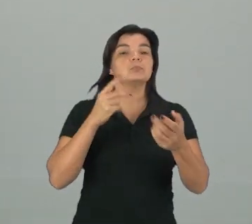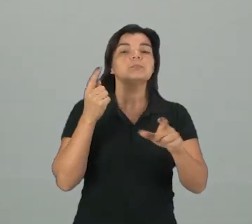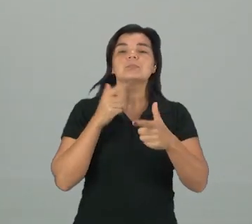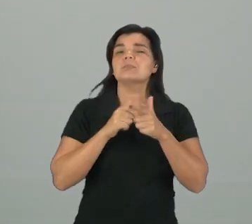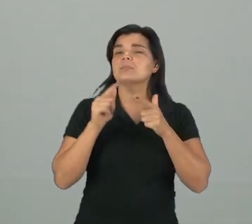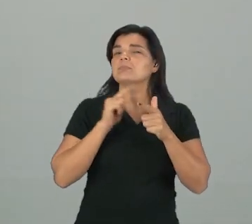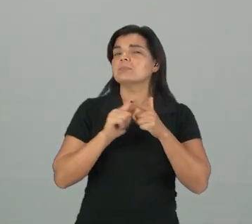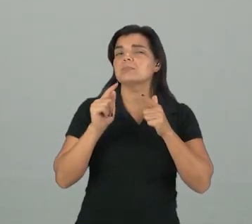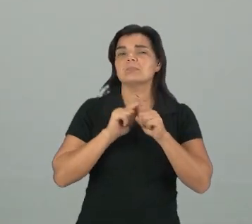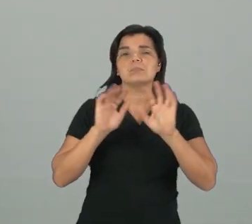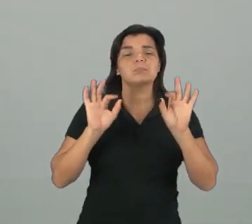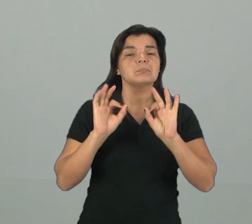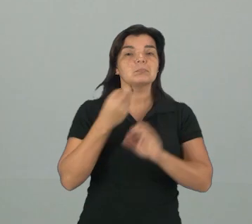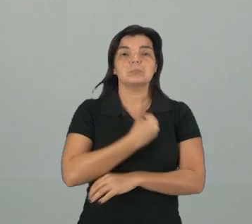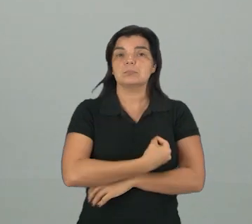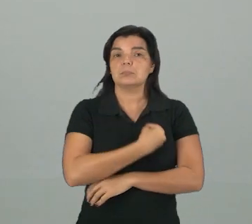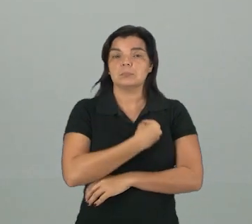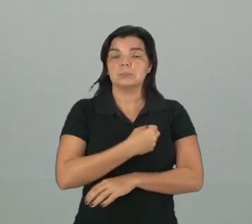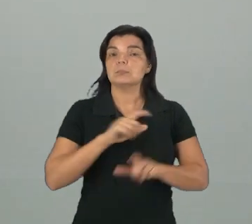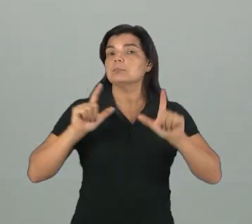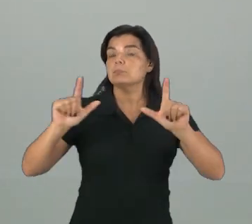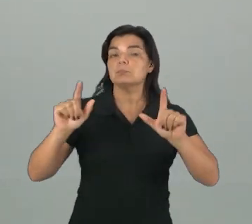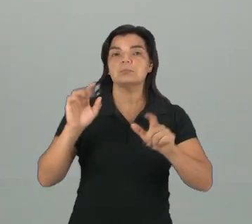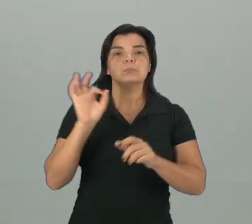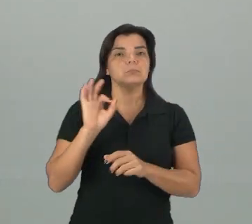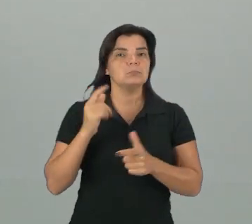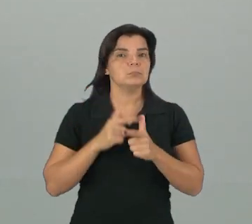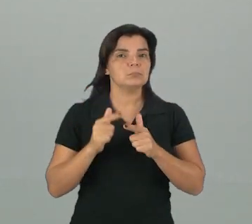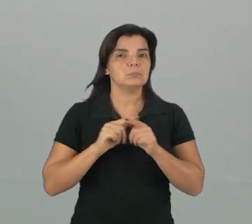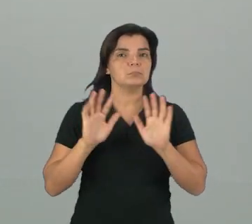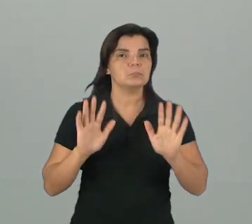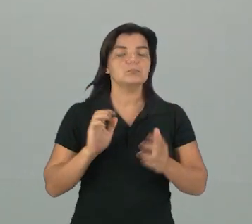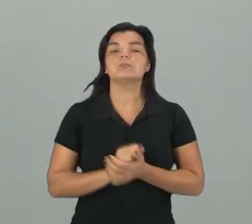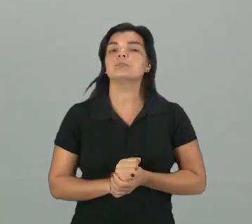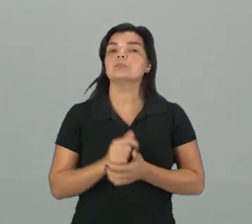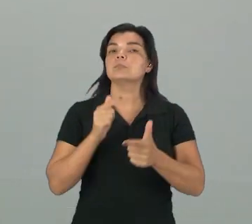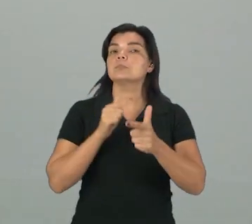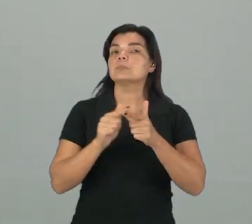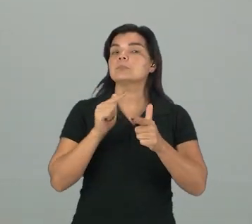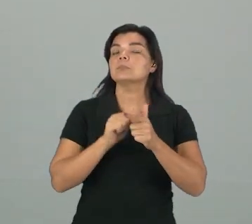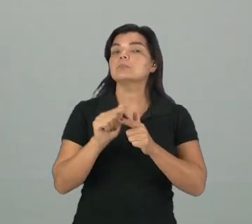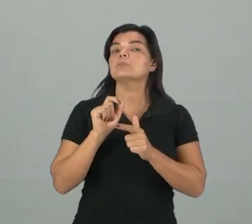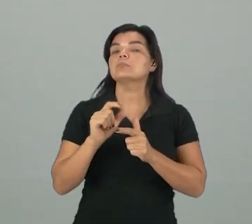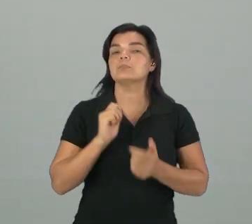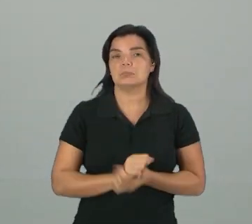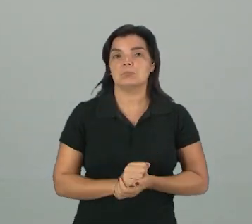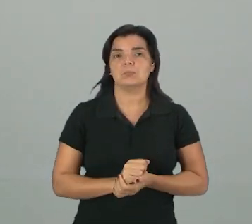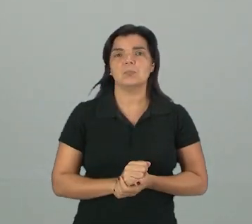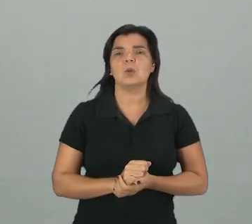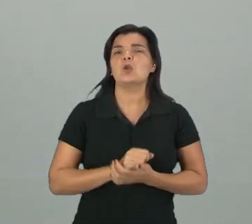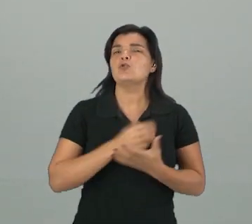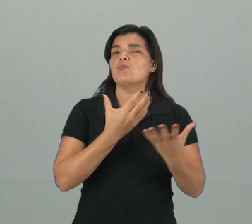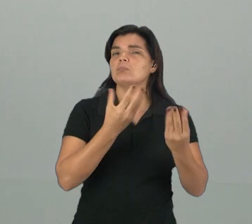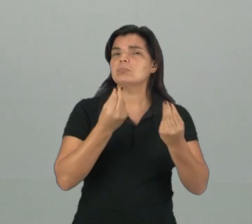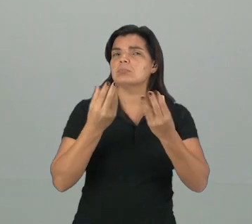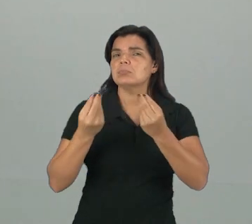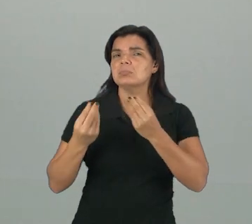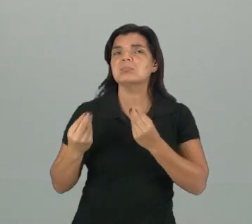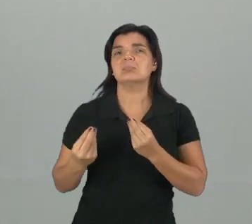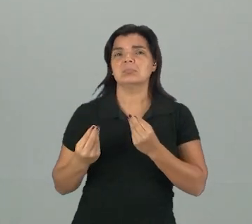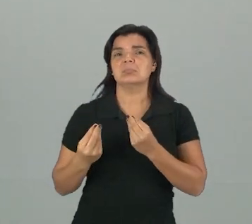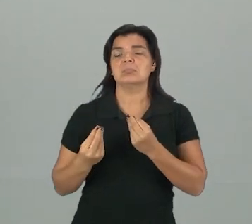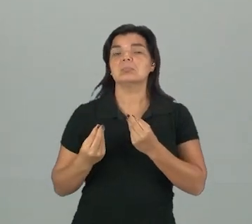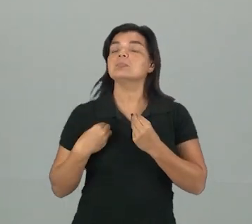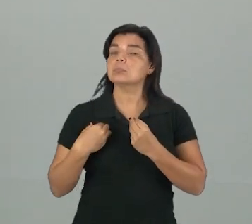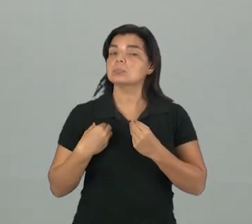nenhum problema em existir outdoors, placas, não há problema nisso. O problema está no excesso. Tudo bem? E